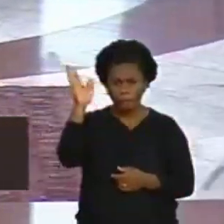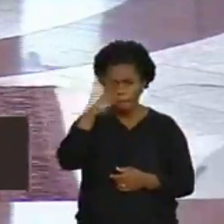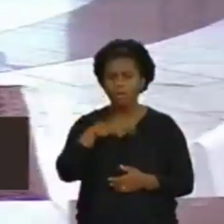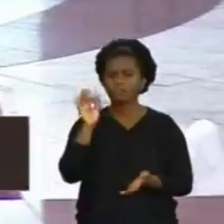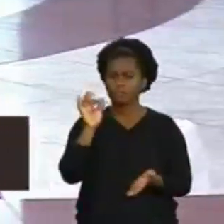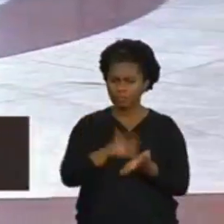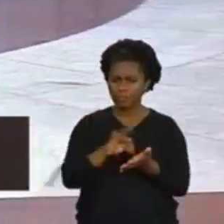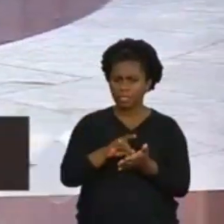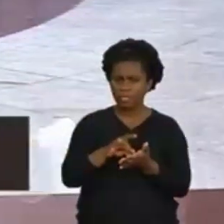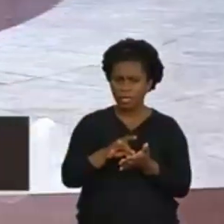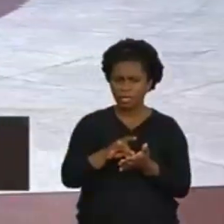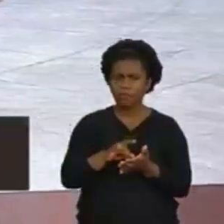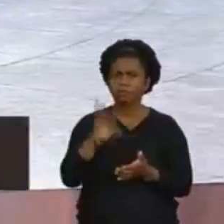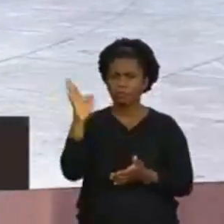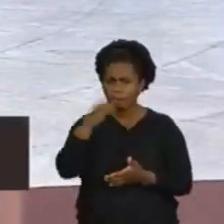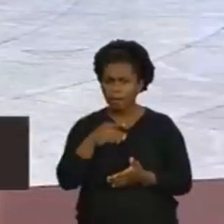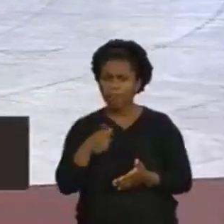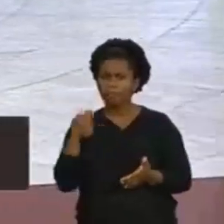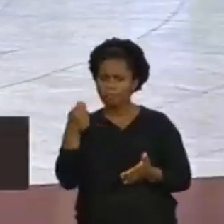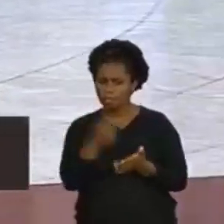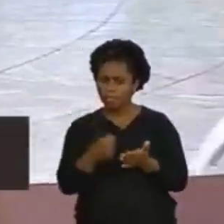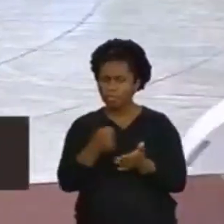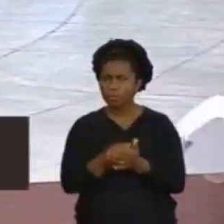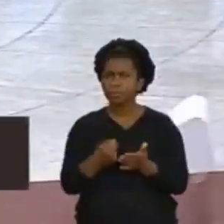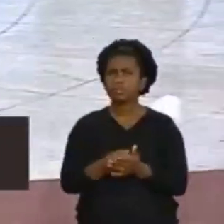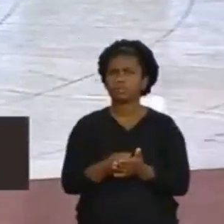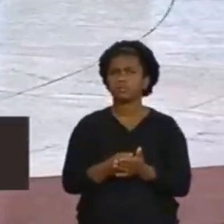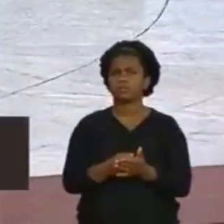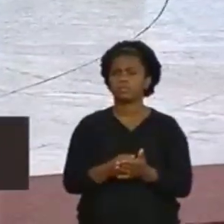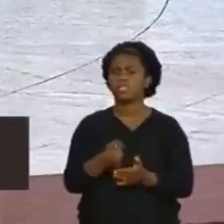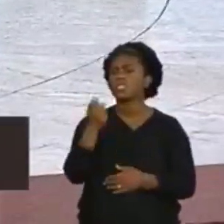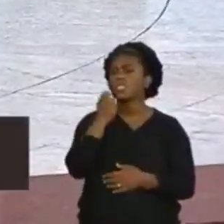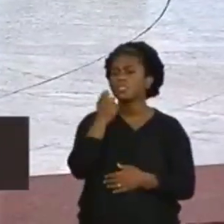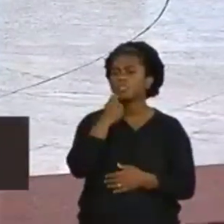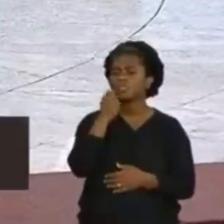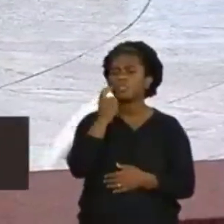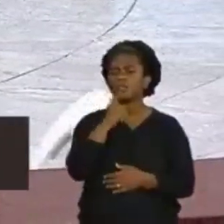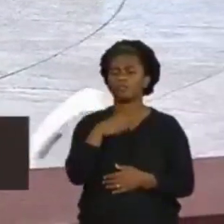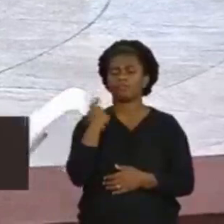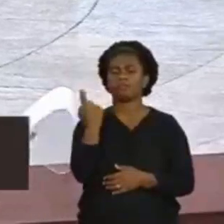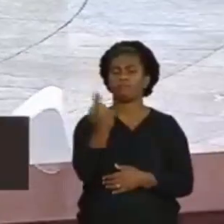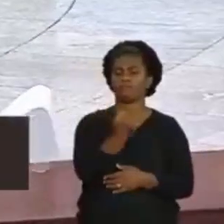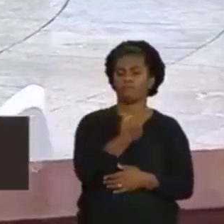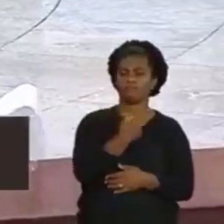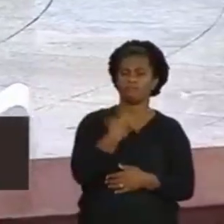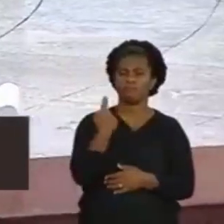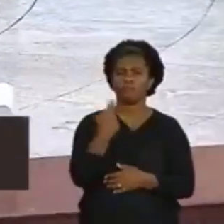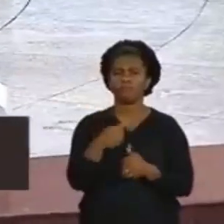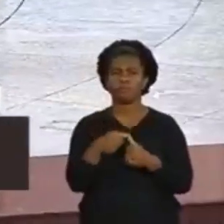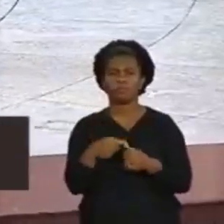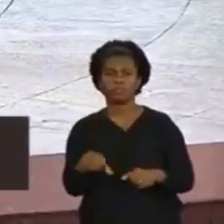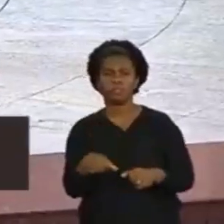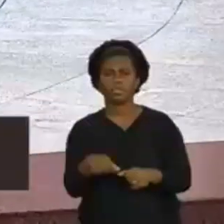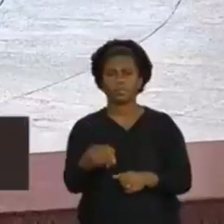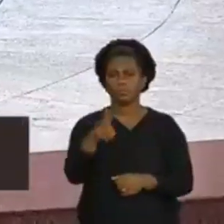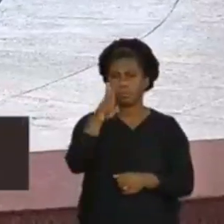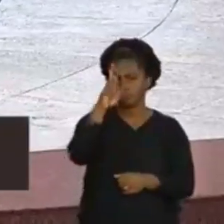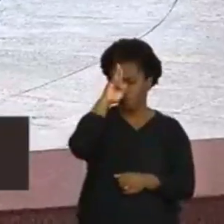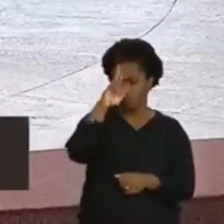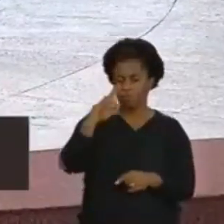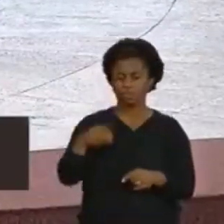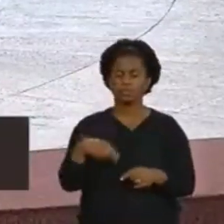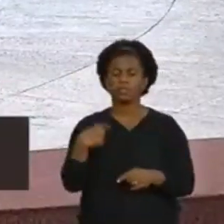trabalhando, lutando. Sexta-feira agora nós vamos estar aqui 12:30, depois eu volto 19:30 da